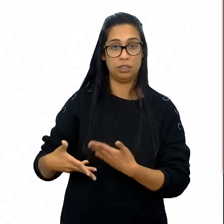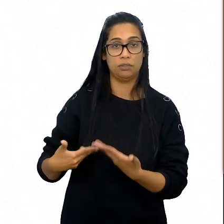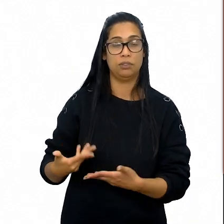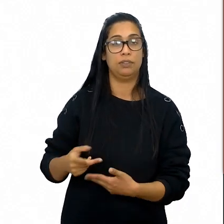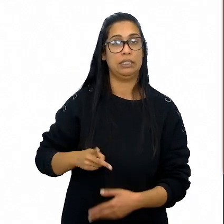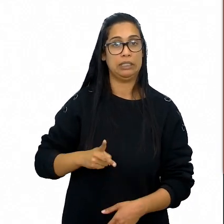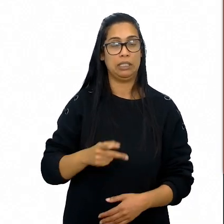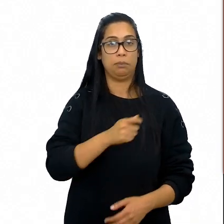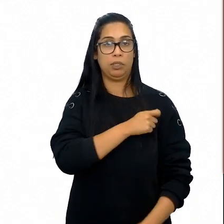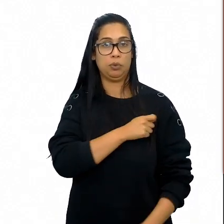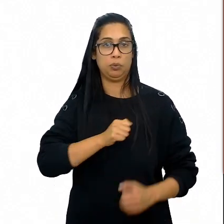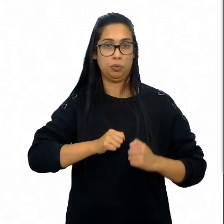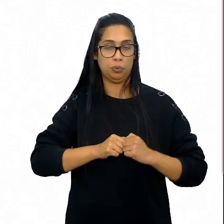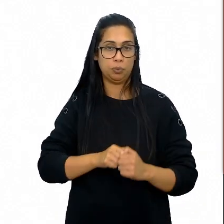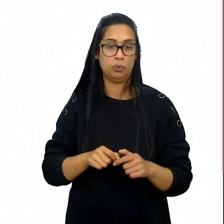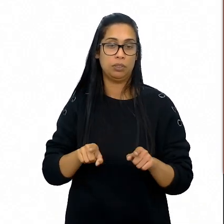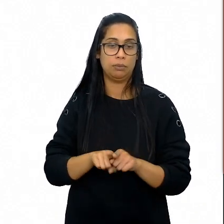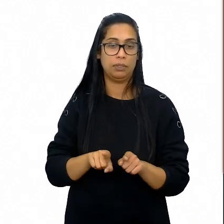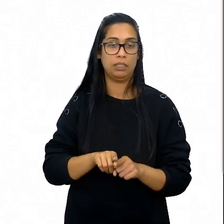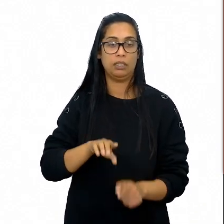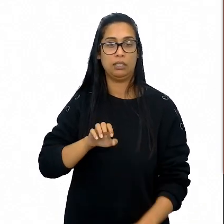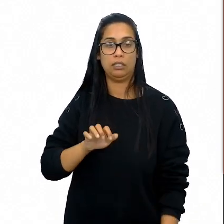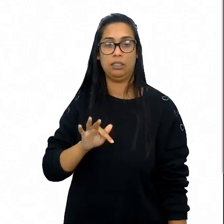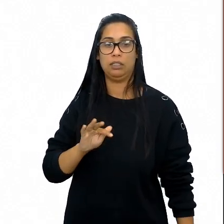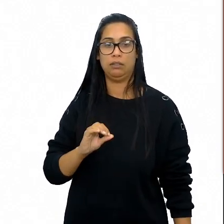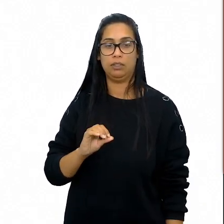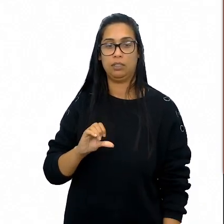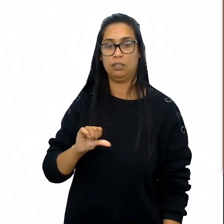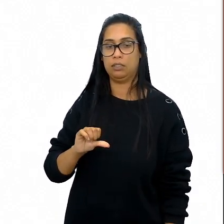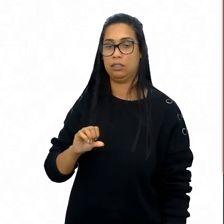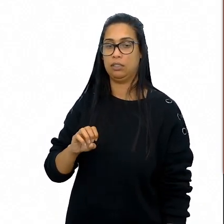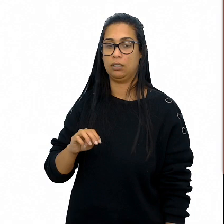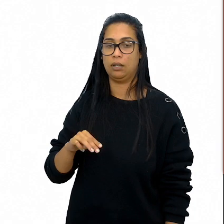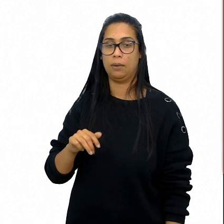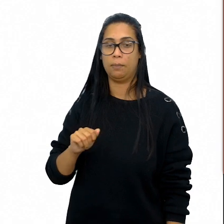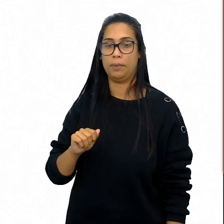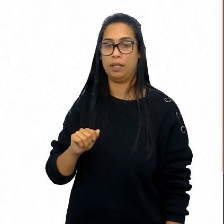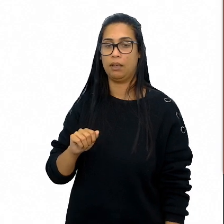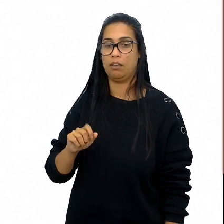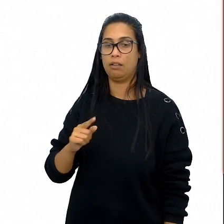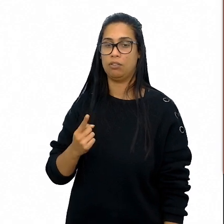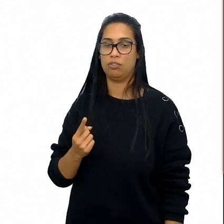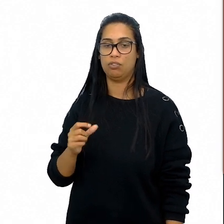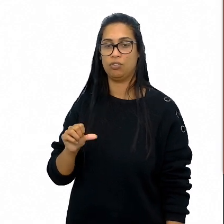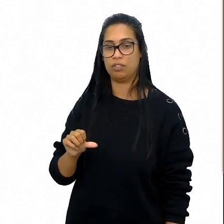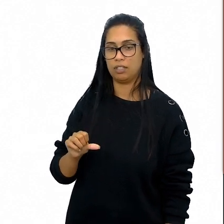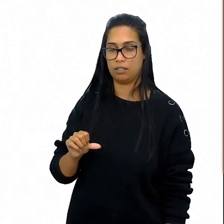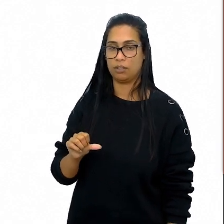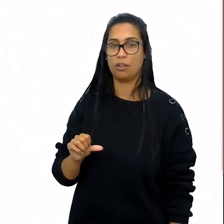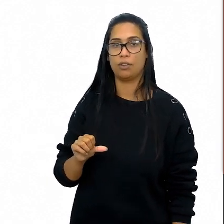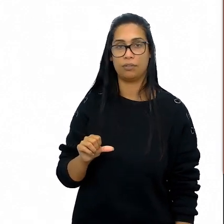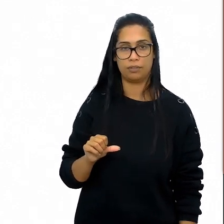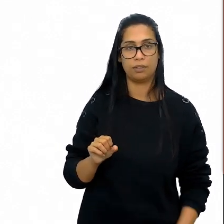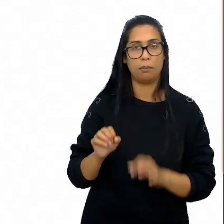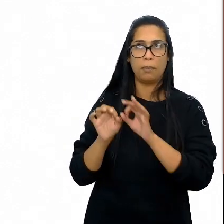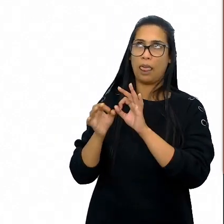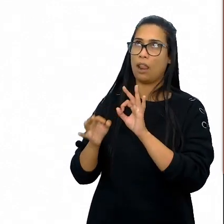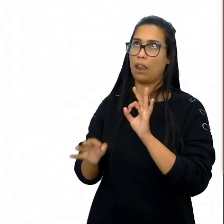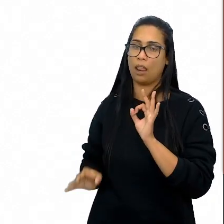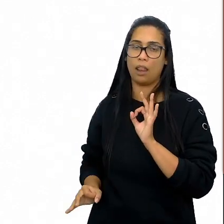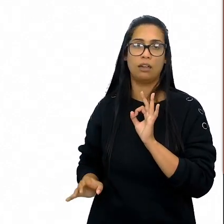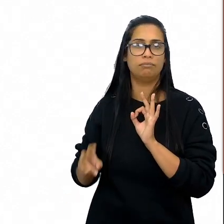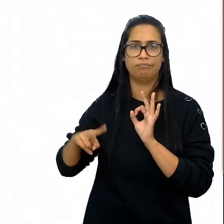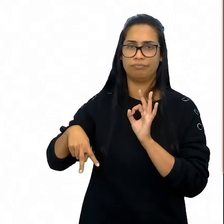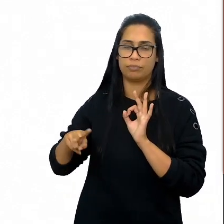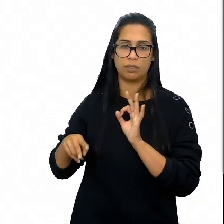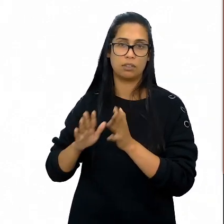nossos estudantes é a 109 ma19 que tá postem na tela que eu não vou ler para a gente não gastar tempo com isso